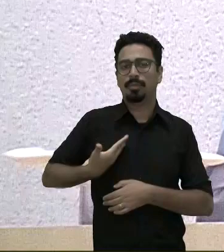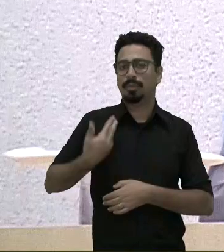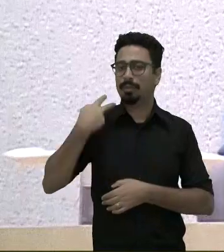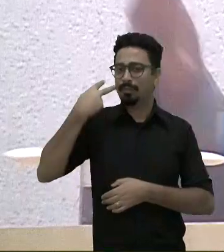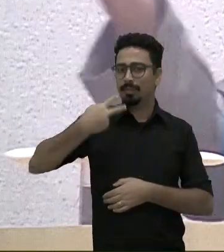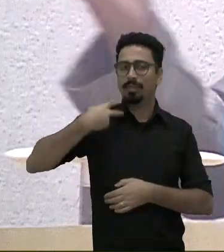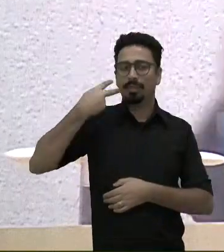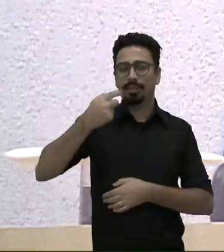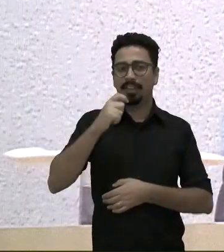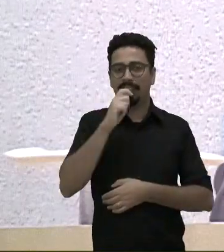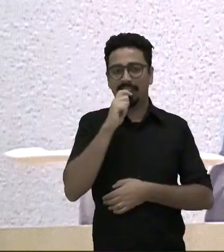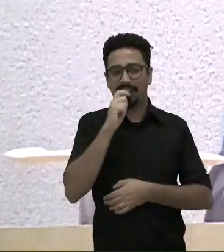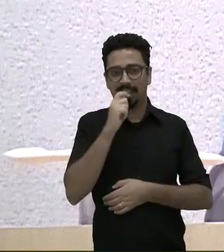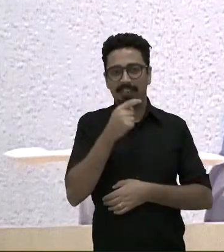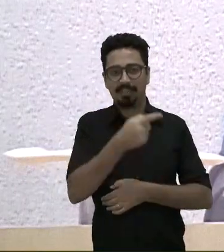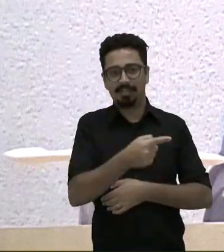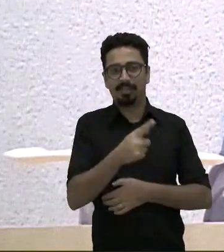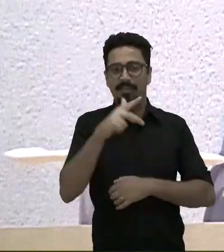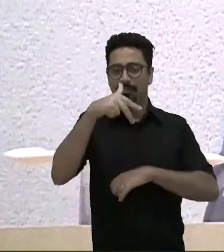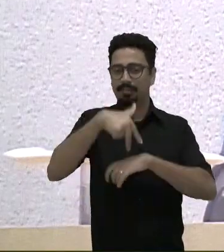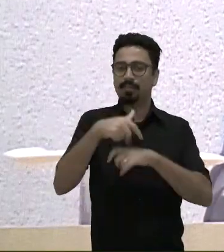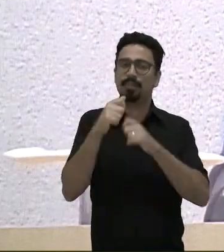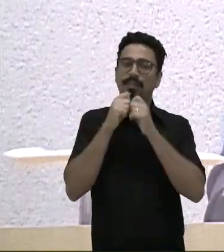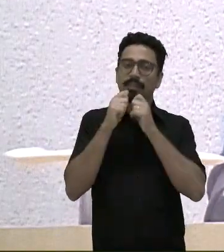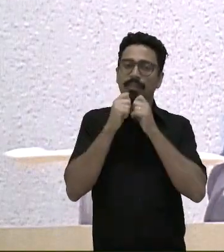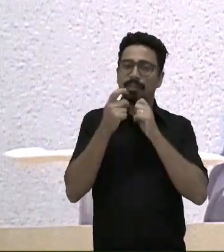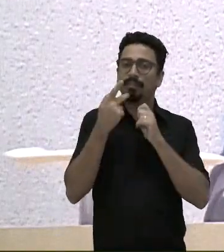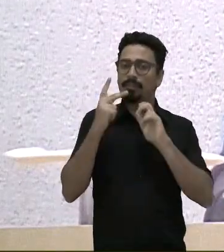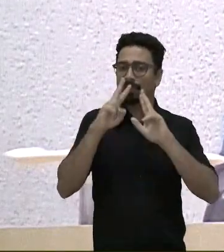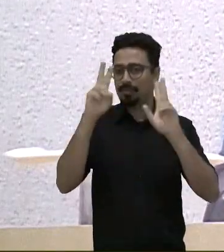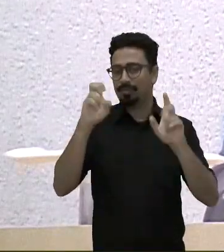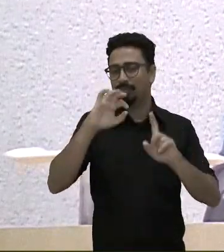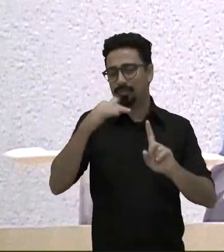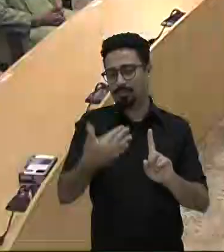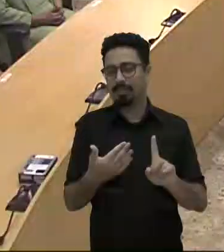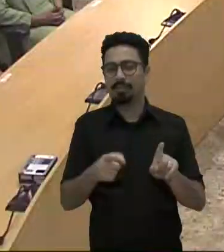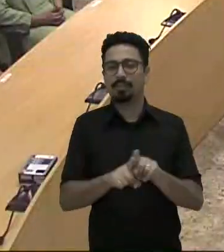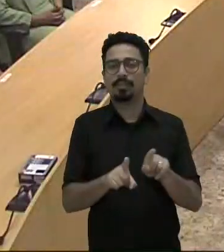fazer parte daquela tribuna e falar sobre os nossos homenageados.